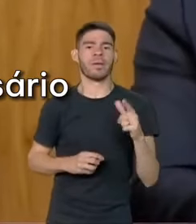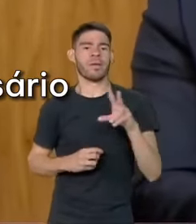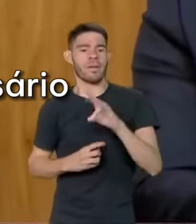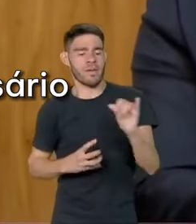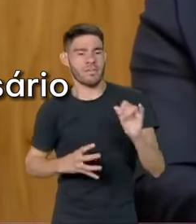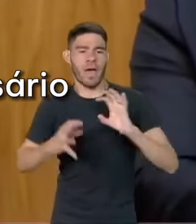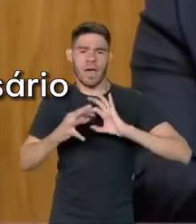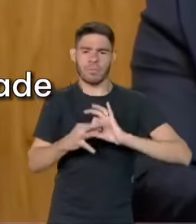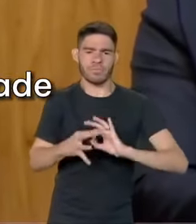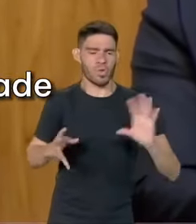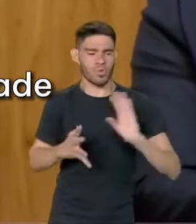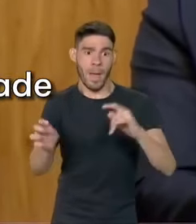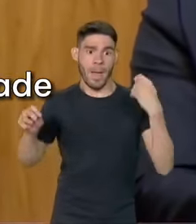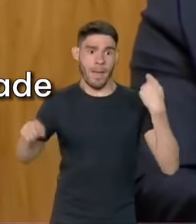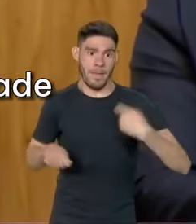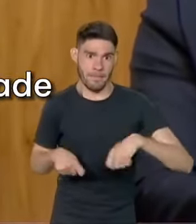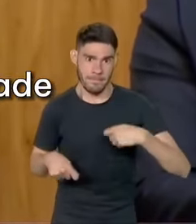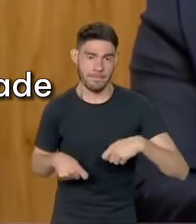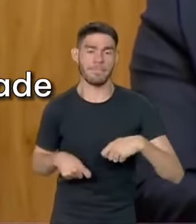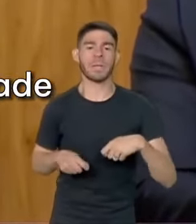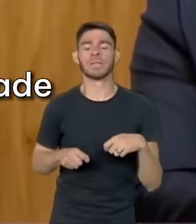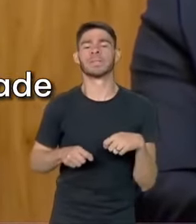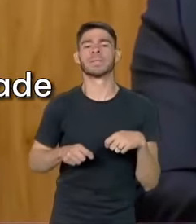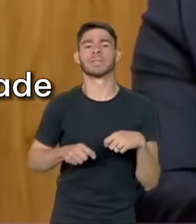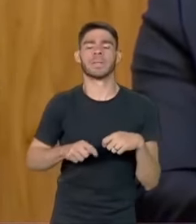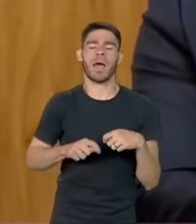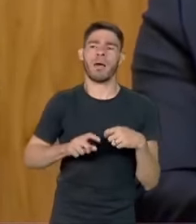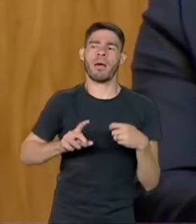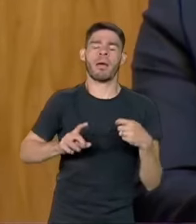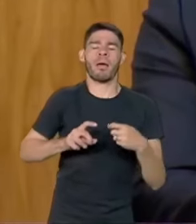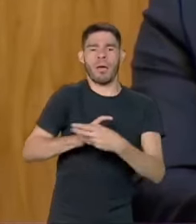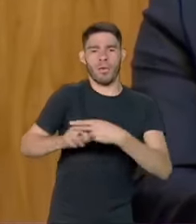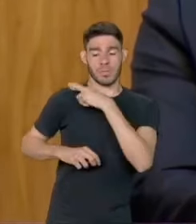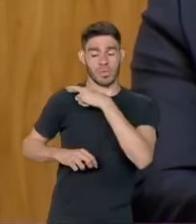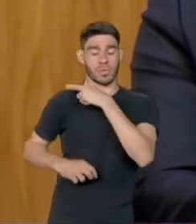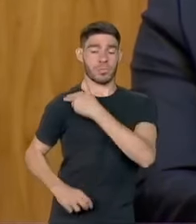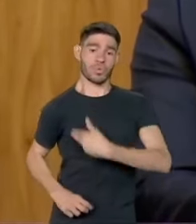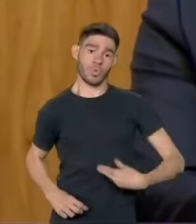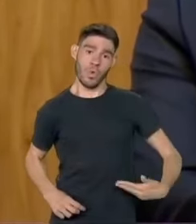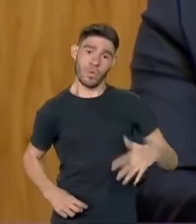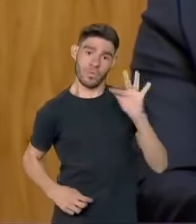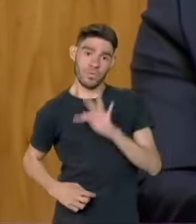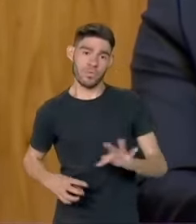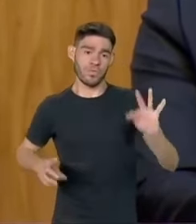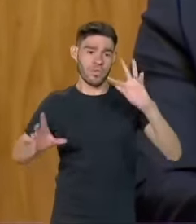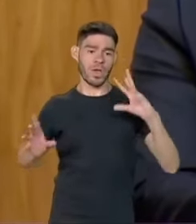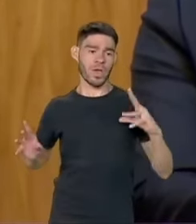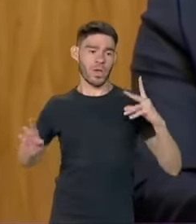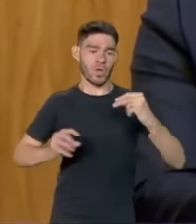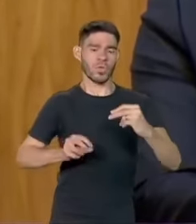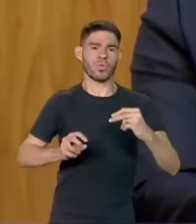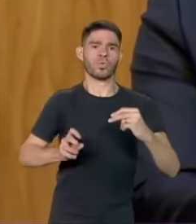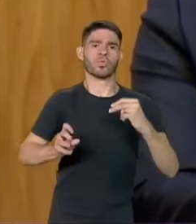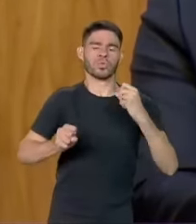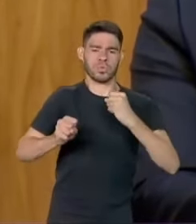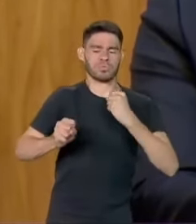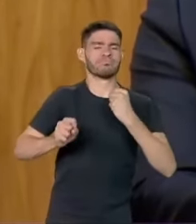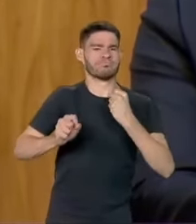recurso necessário para que, nas questões de responsabilidade do governo federal, todos os pleitos de reconstrução sejam atendidos.